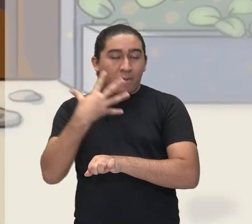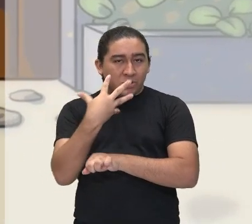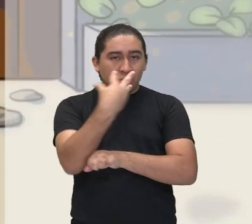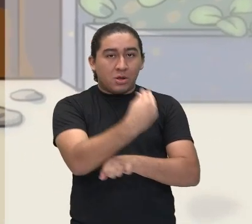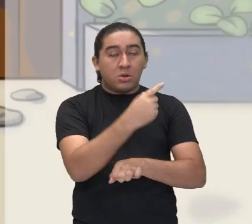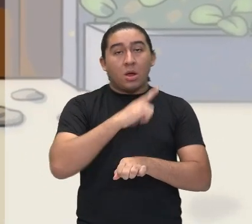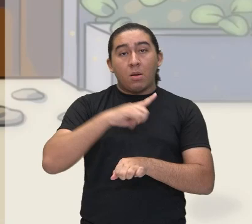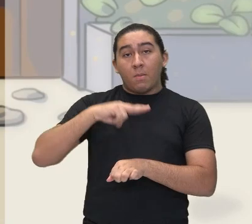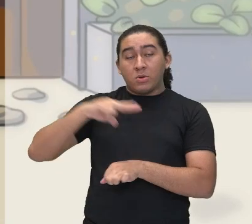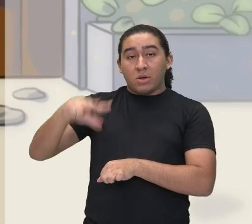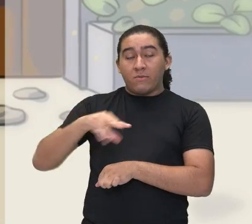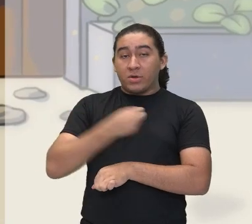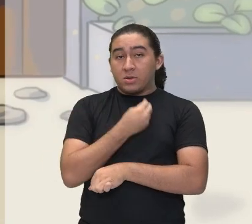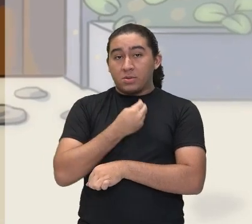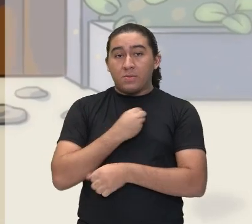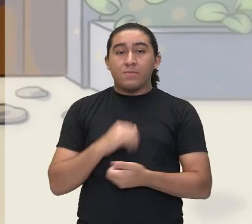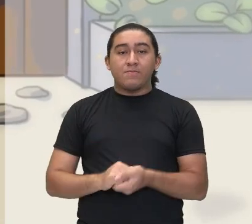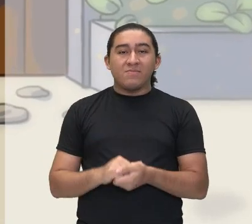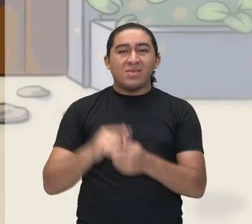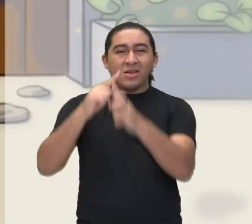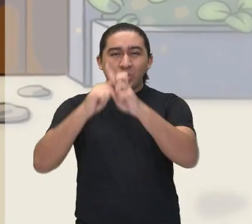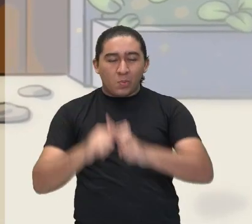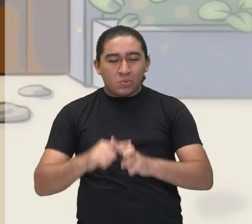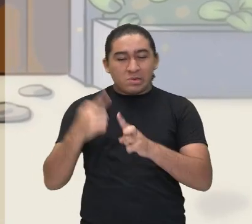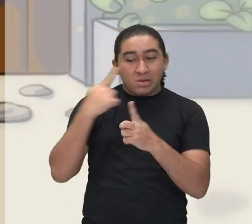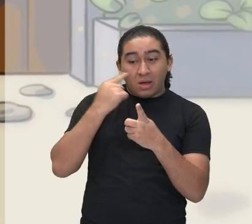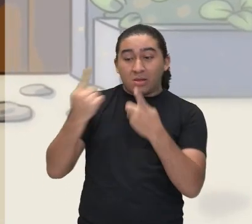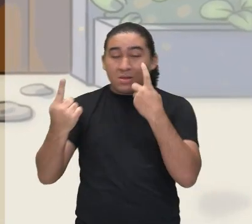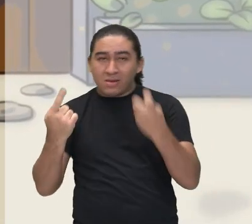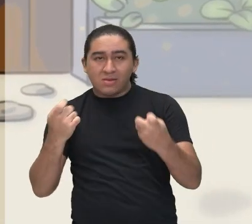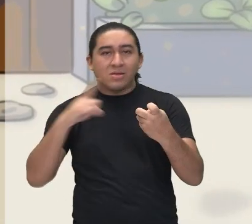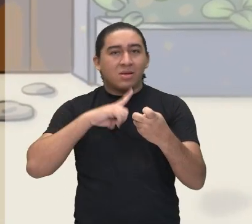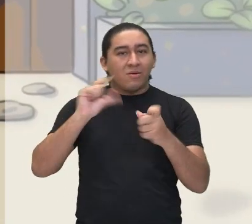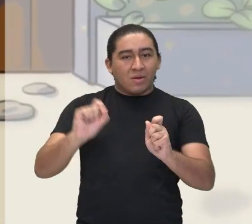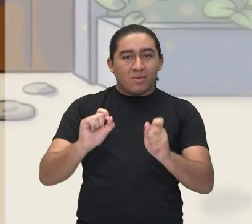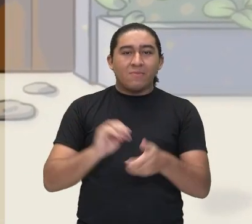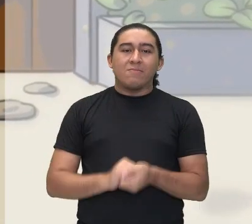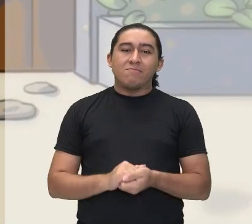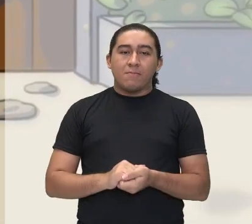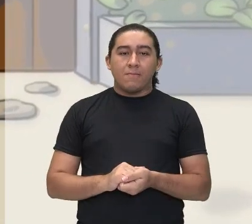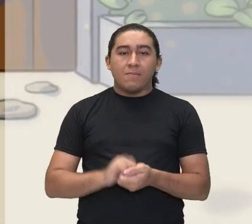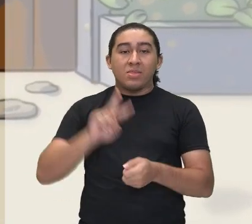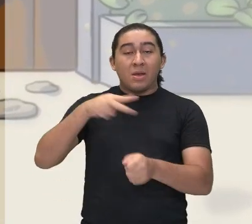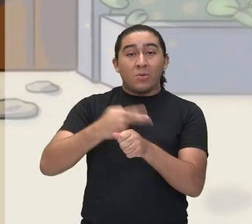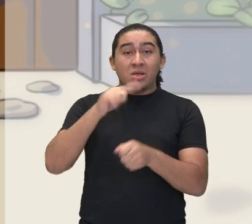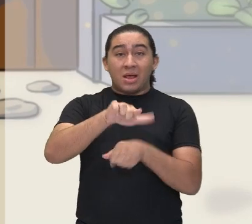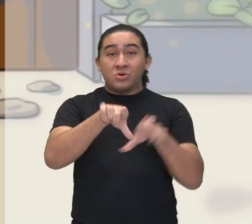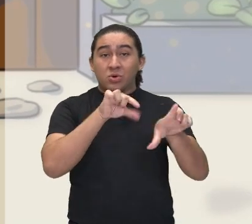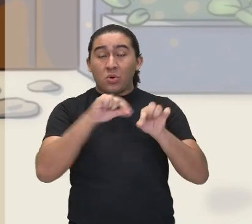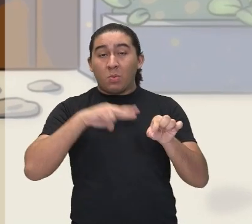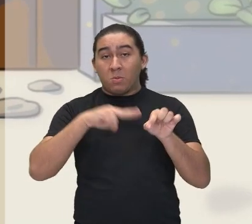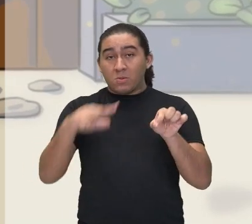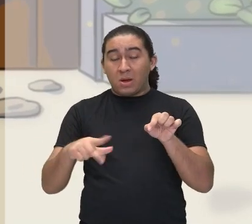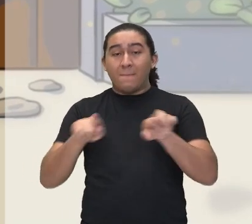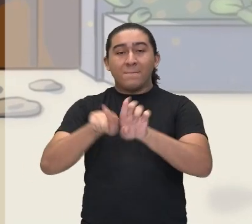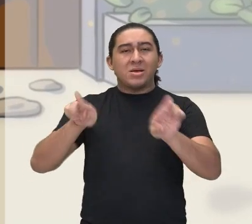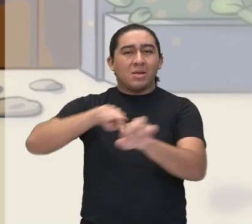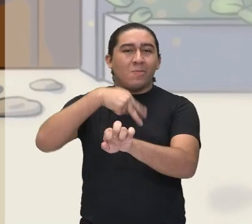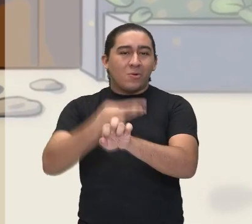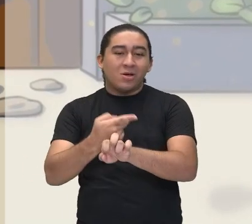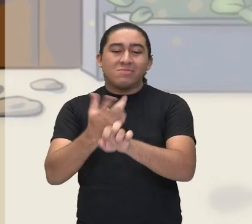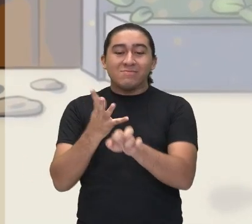Jerônimo. Na disputa pelo amor da mulata, Firmo feriu o lusitano com uma navalha, mas depois de um